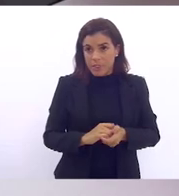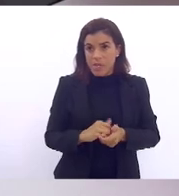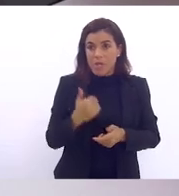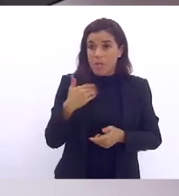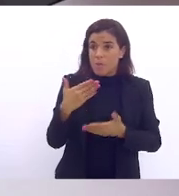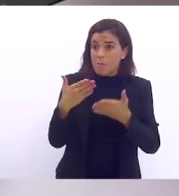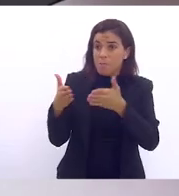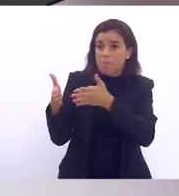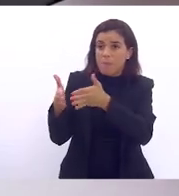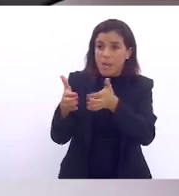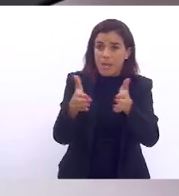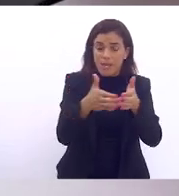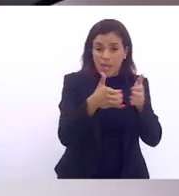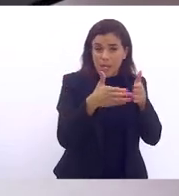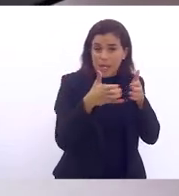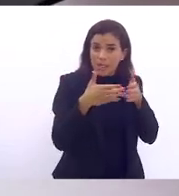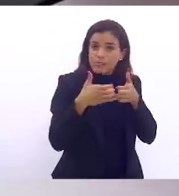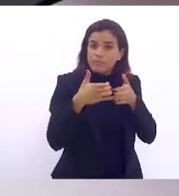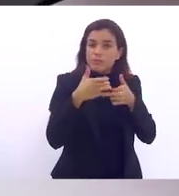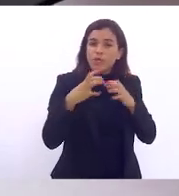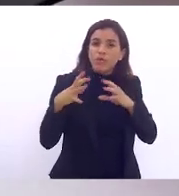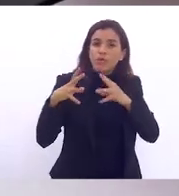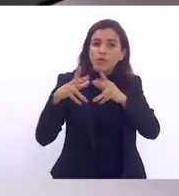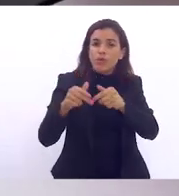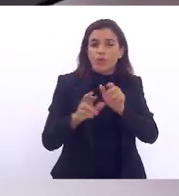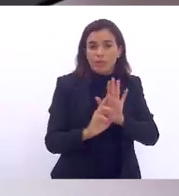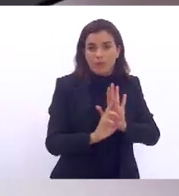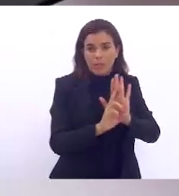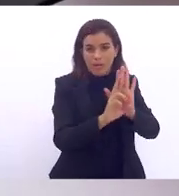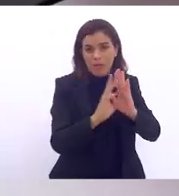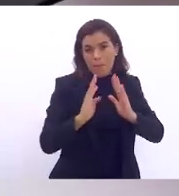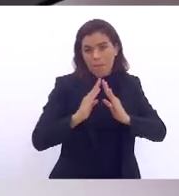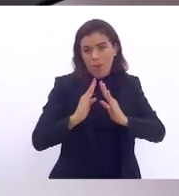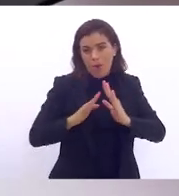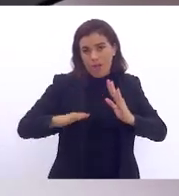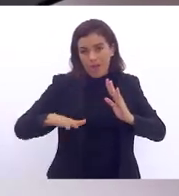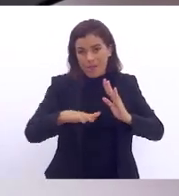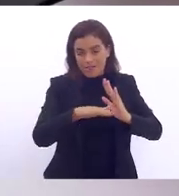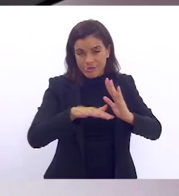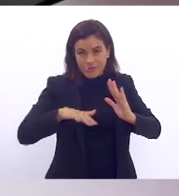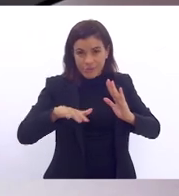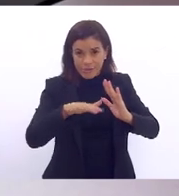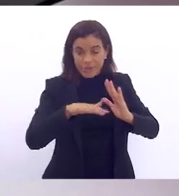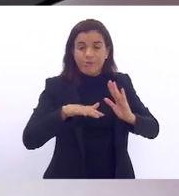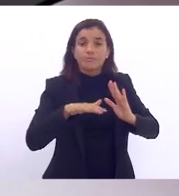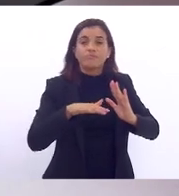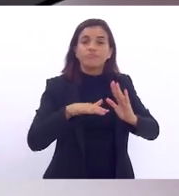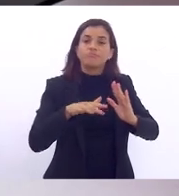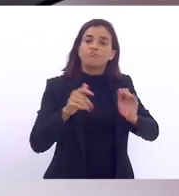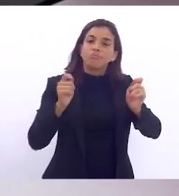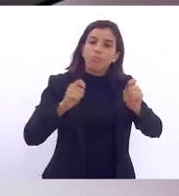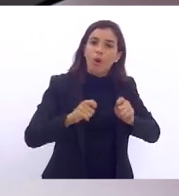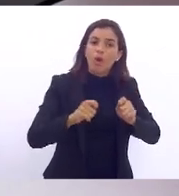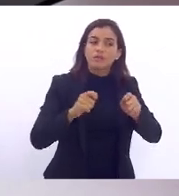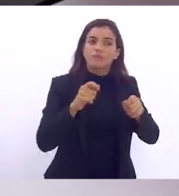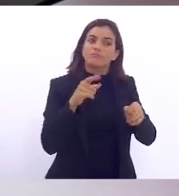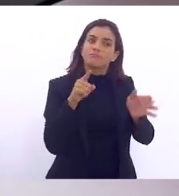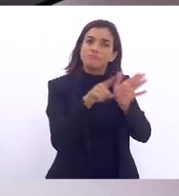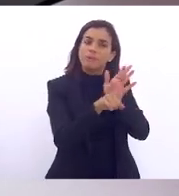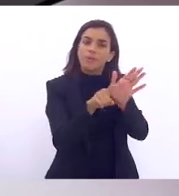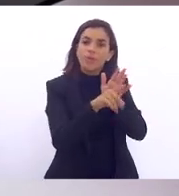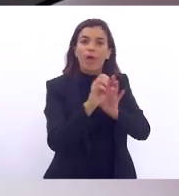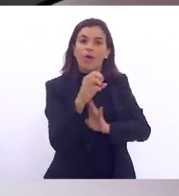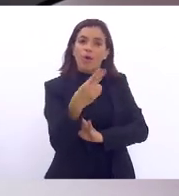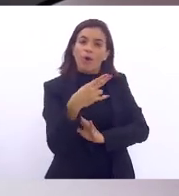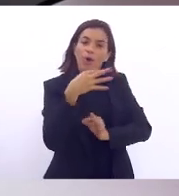vereadores os representantes daquela região ali vão trazer aí e maiores e melhores indagações e sugestões